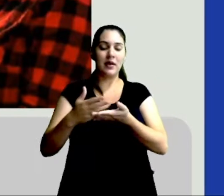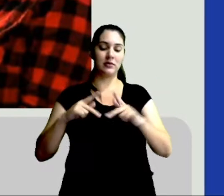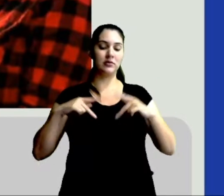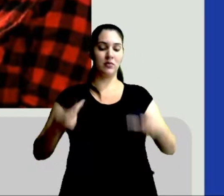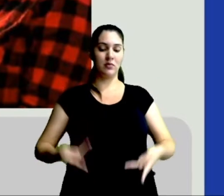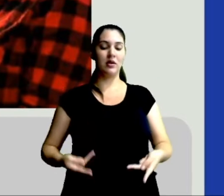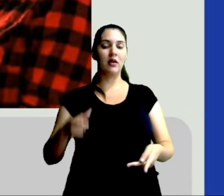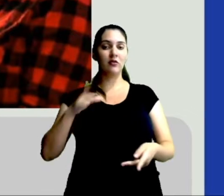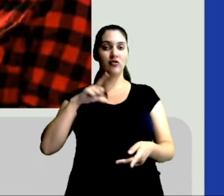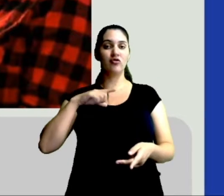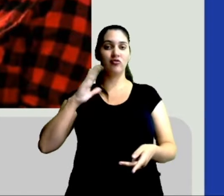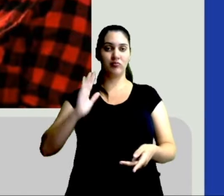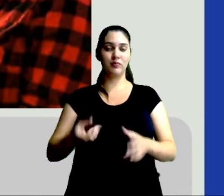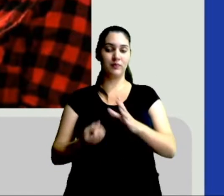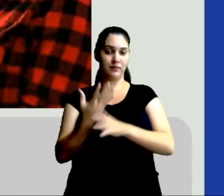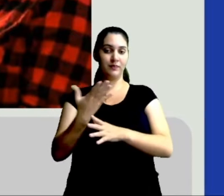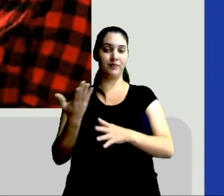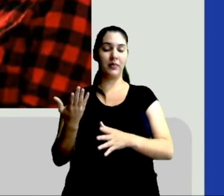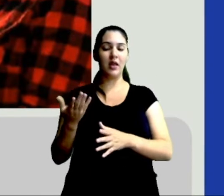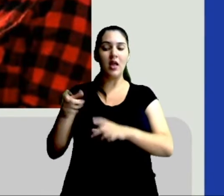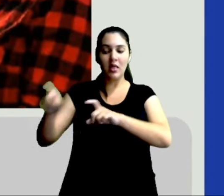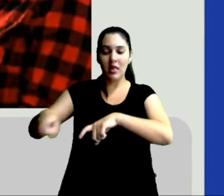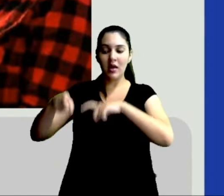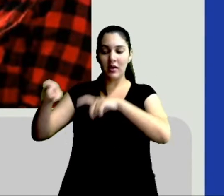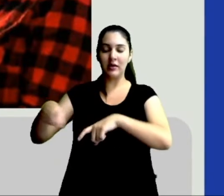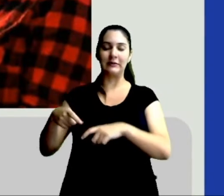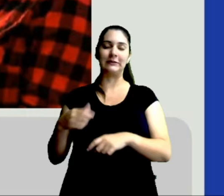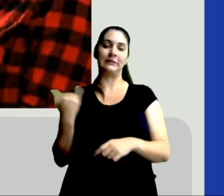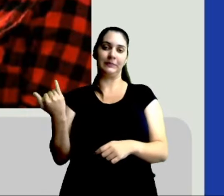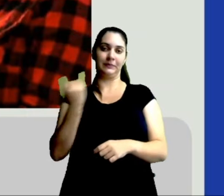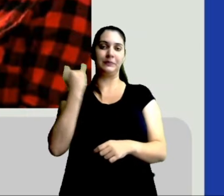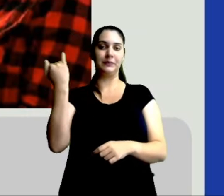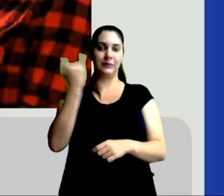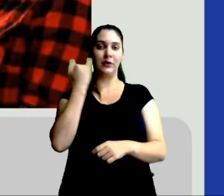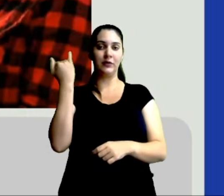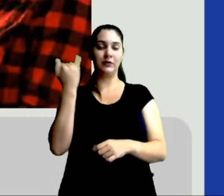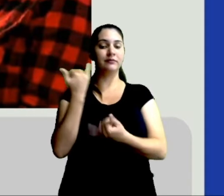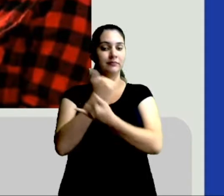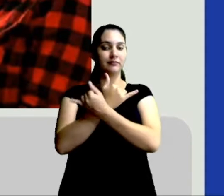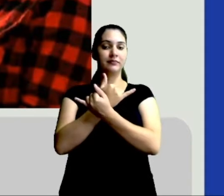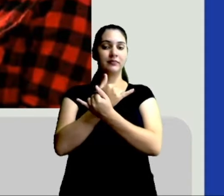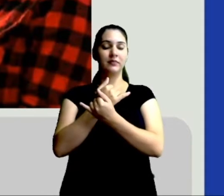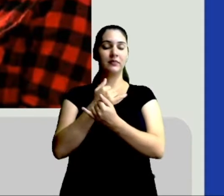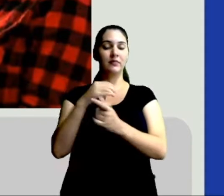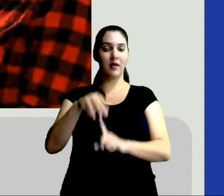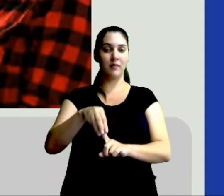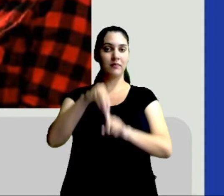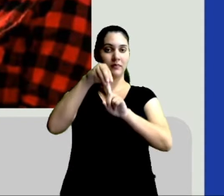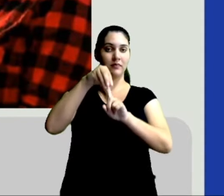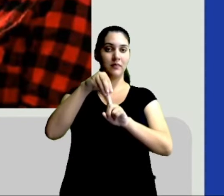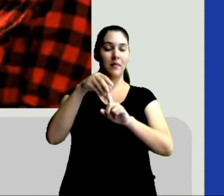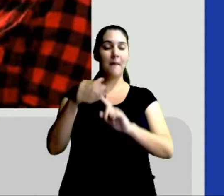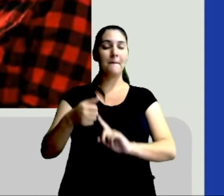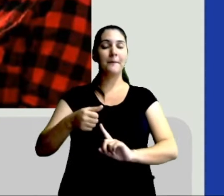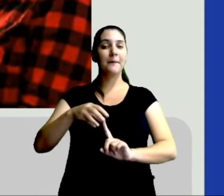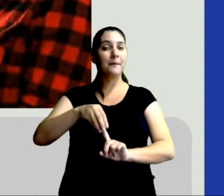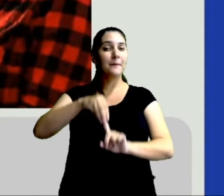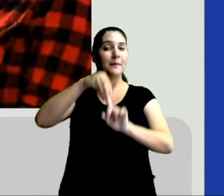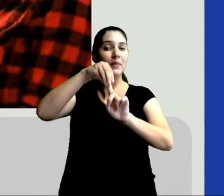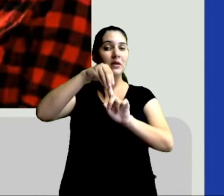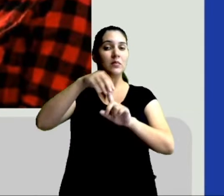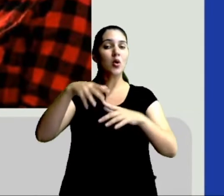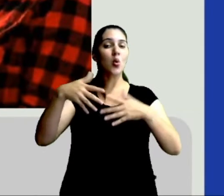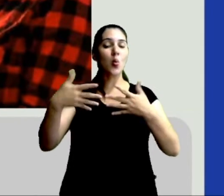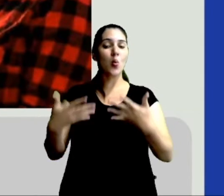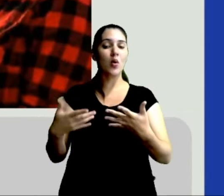existe. Então, mesmo lá na agricultura, a energia ela é indispensável, ela é fundamental. Principalmente quando a gente